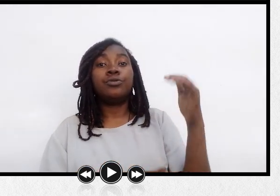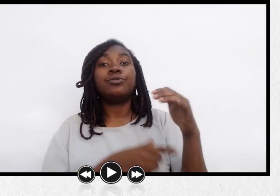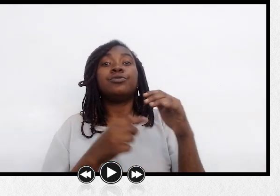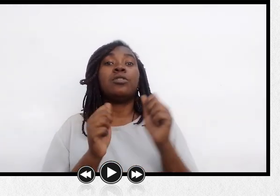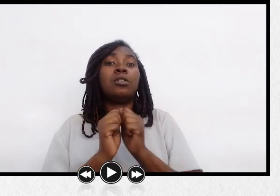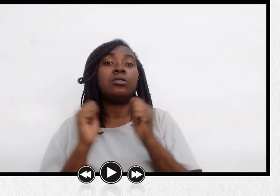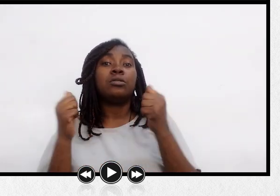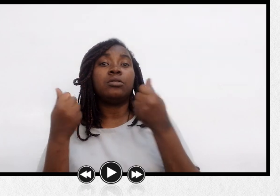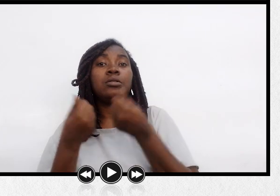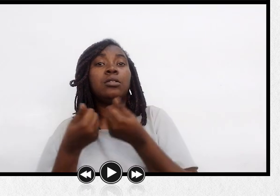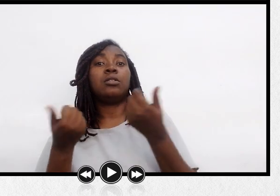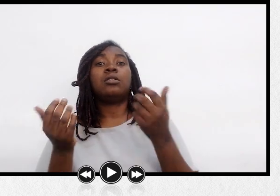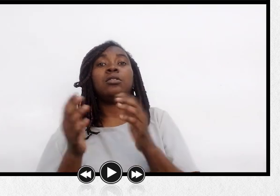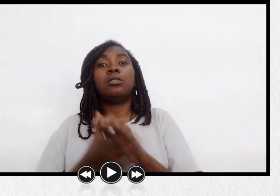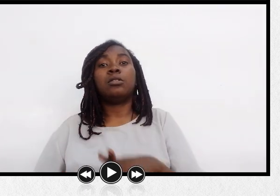associações